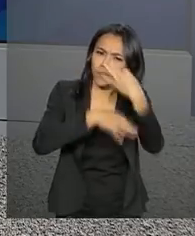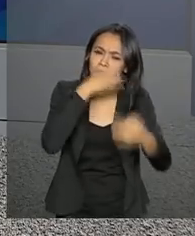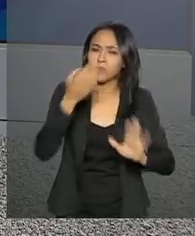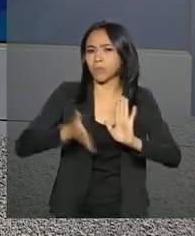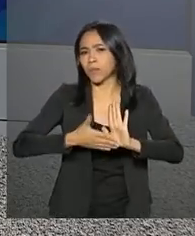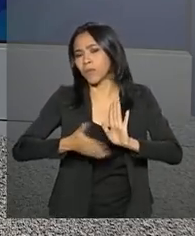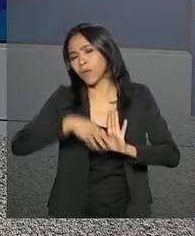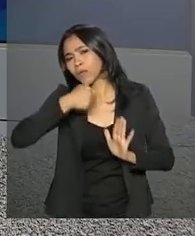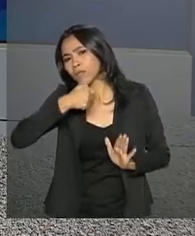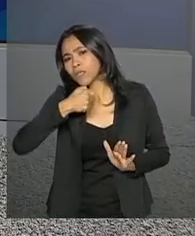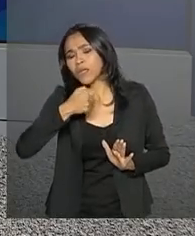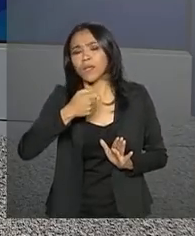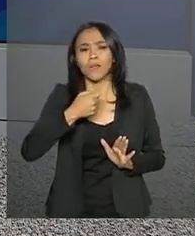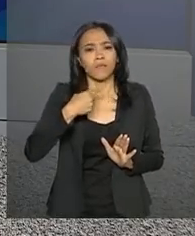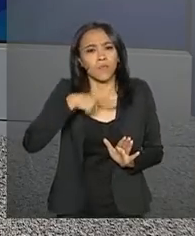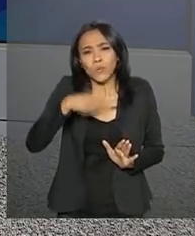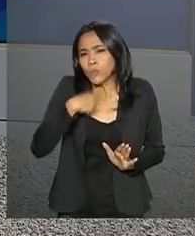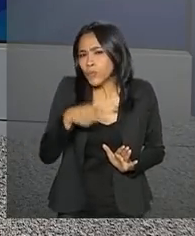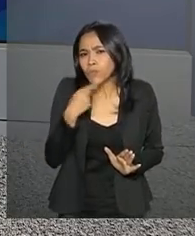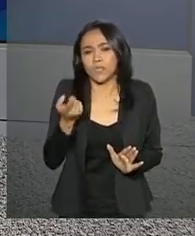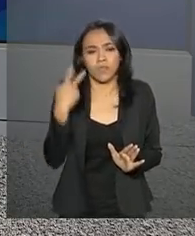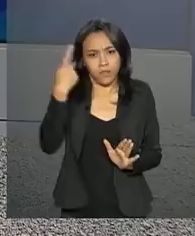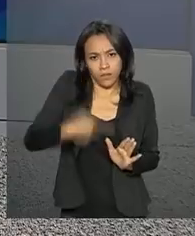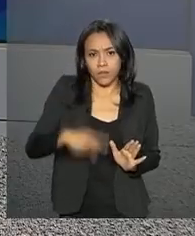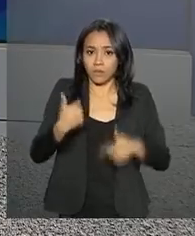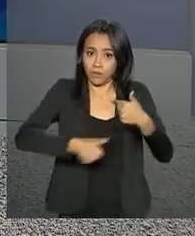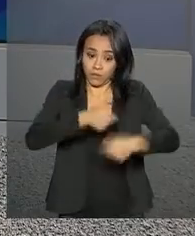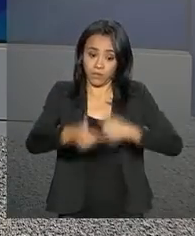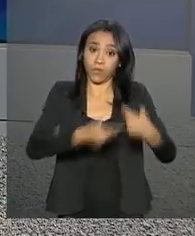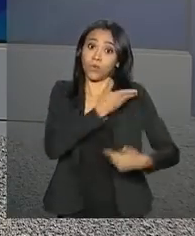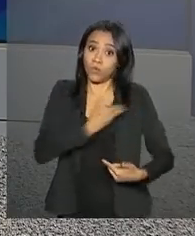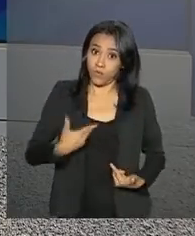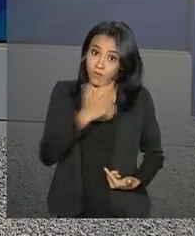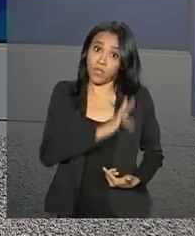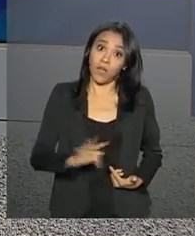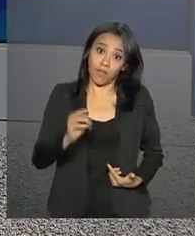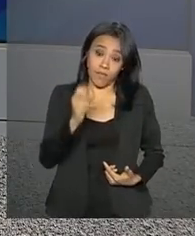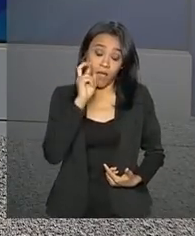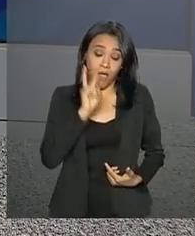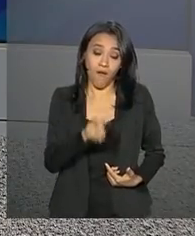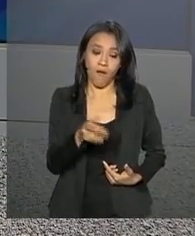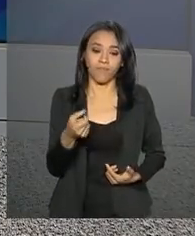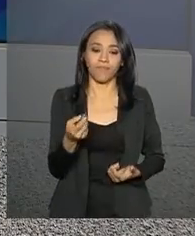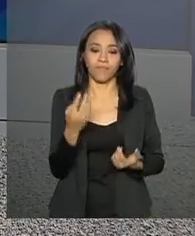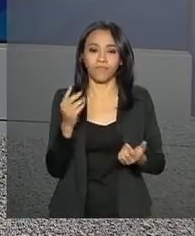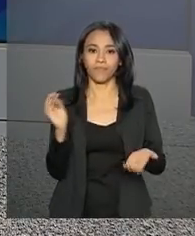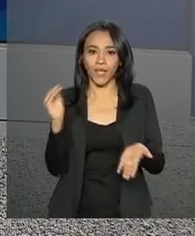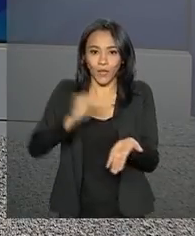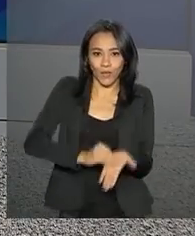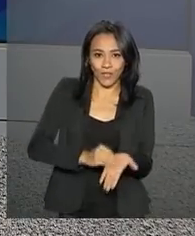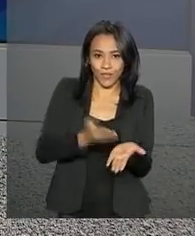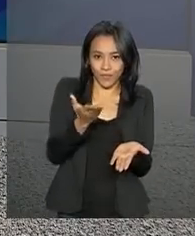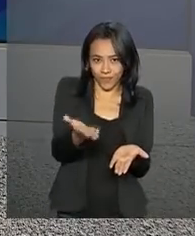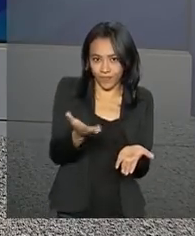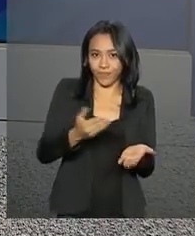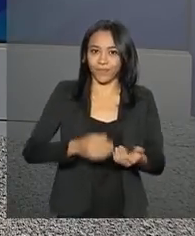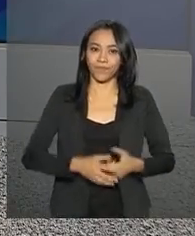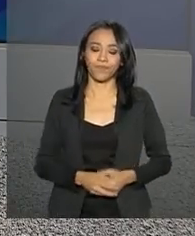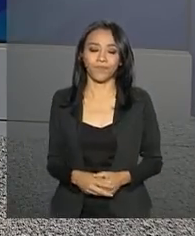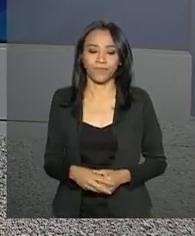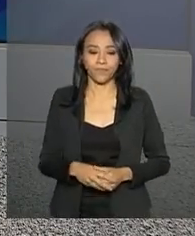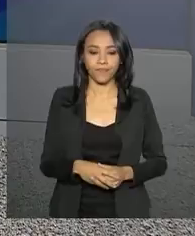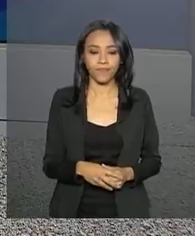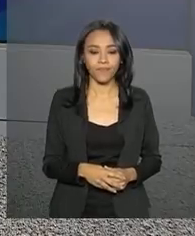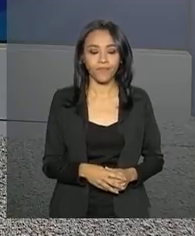reportagens e dúvidas sobre programas e ações do governo federal para o nosso WhatsApp. Anote aí, 619-98-67